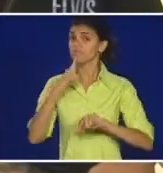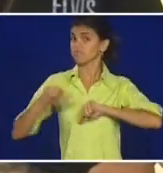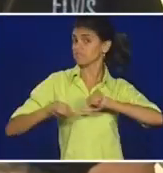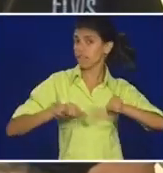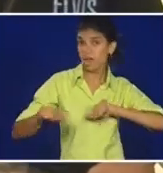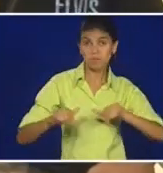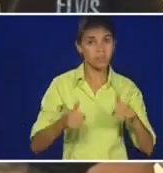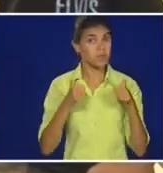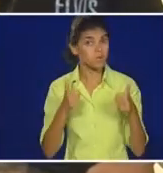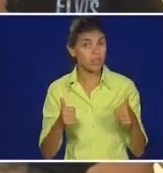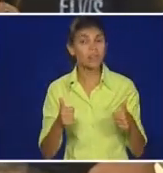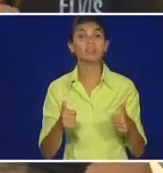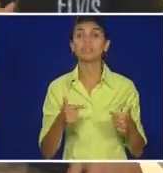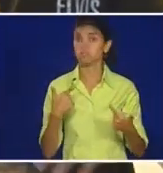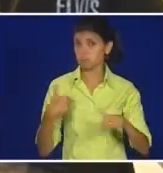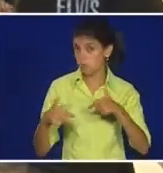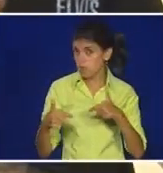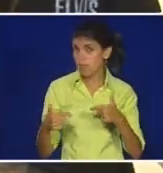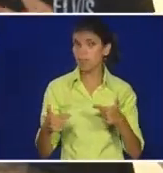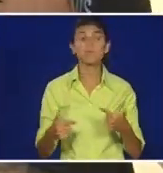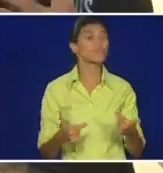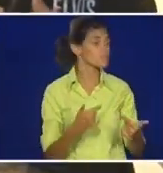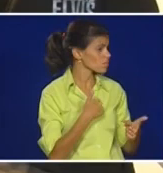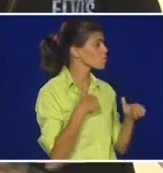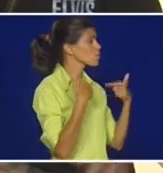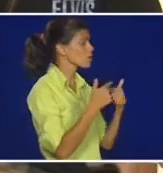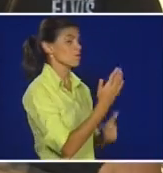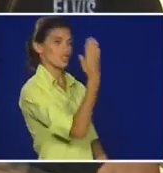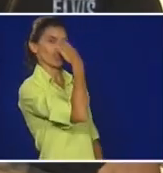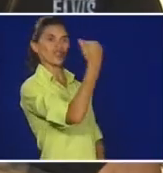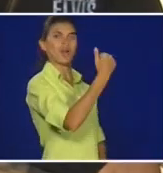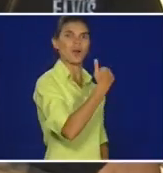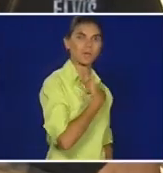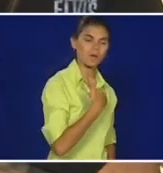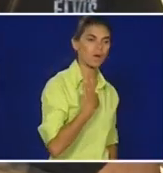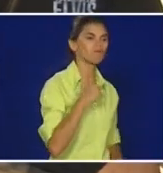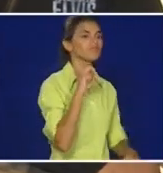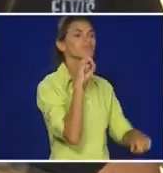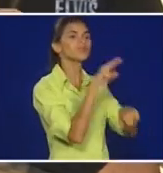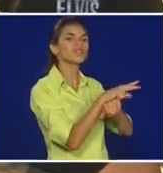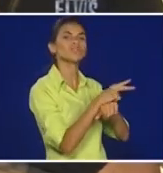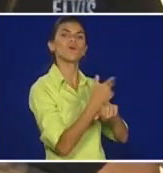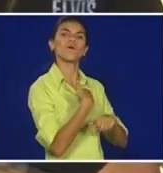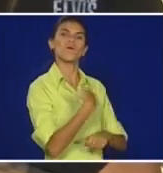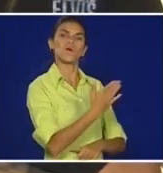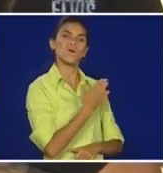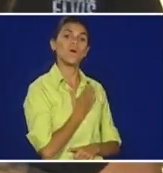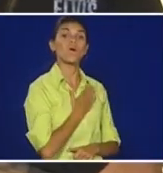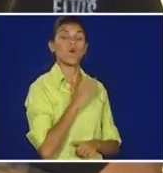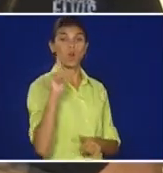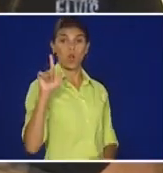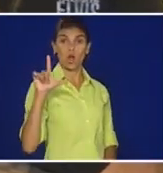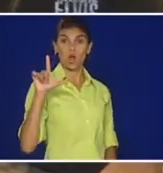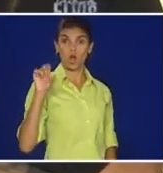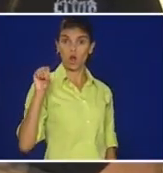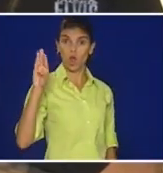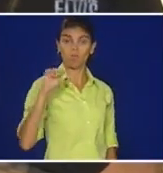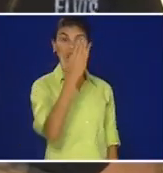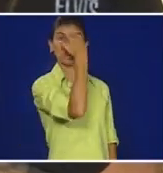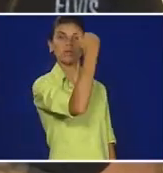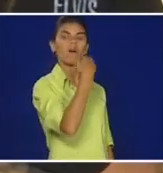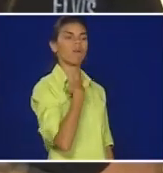grupo Ambiente. Primo, fatirito, radapião, do Gogo,